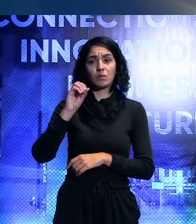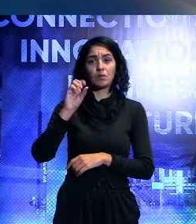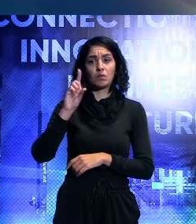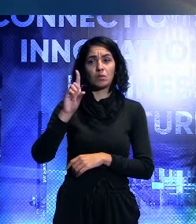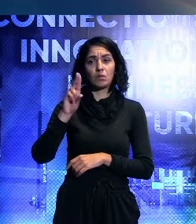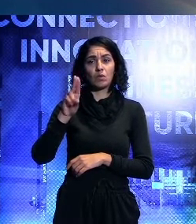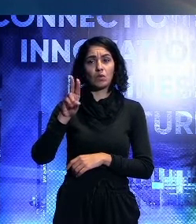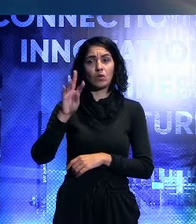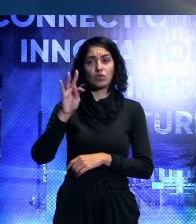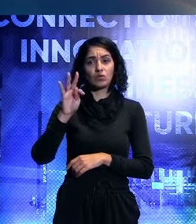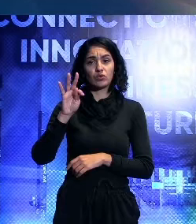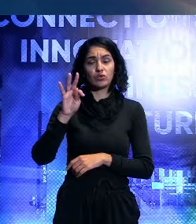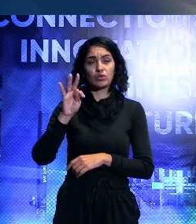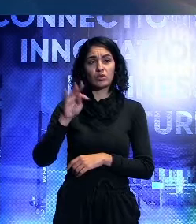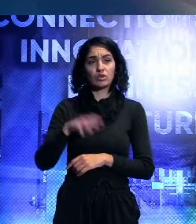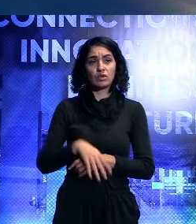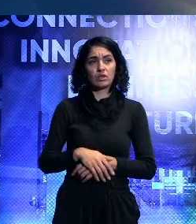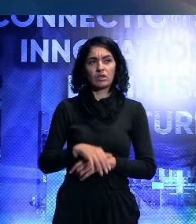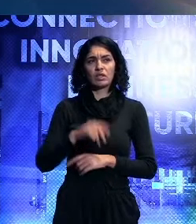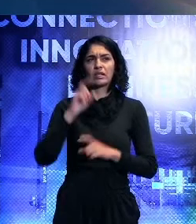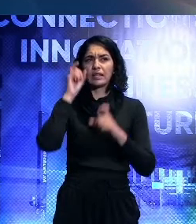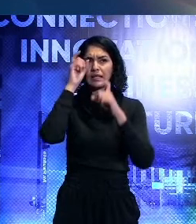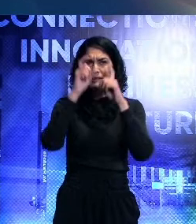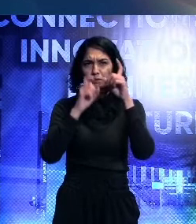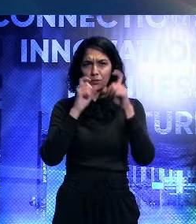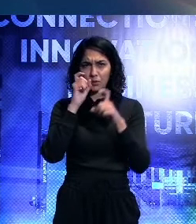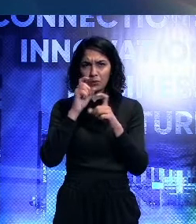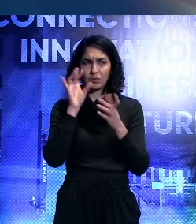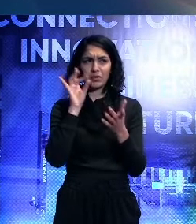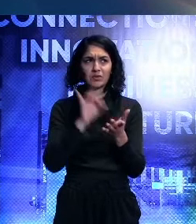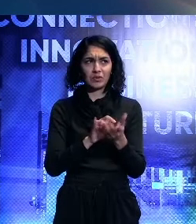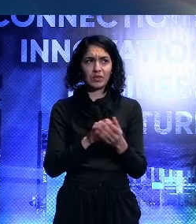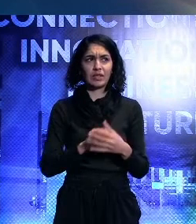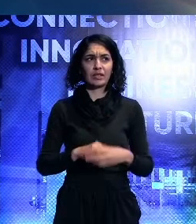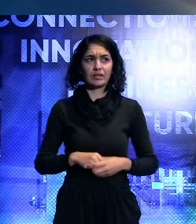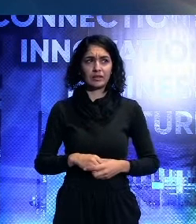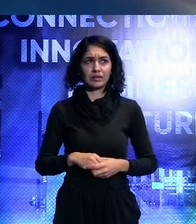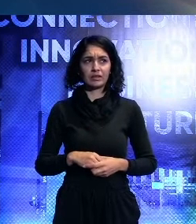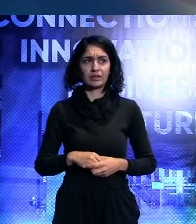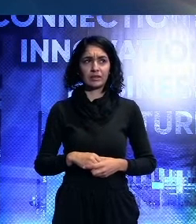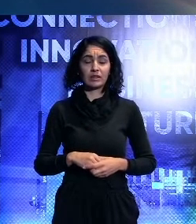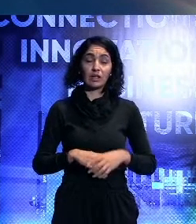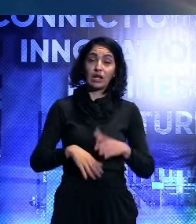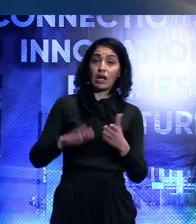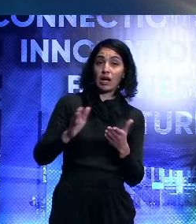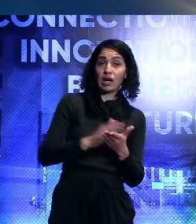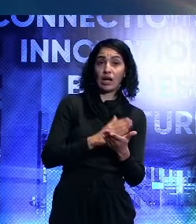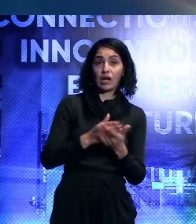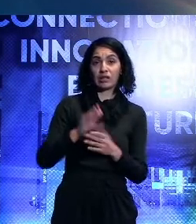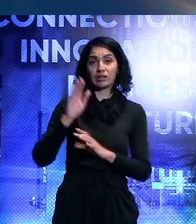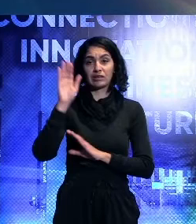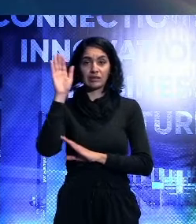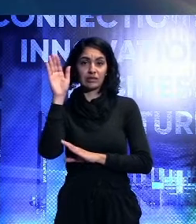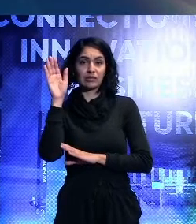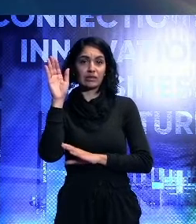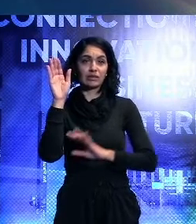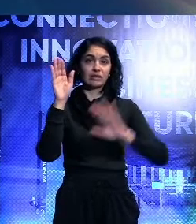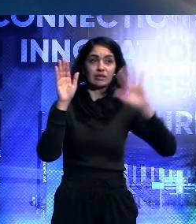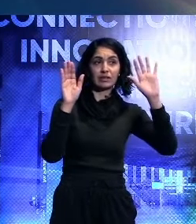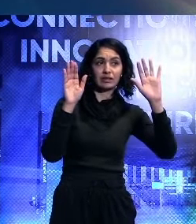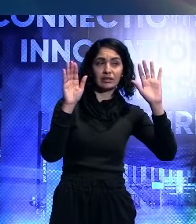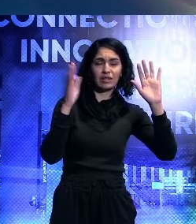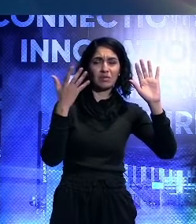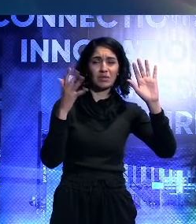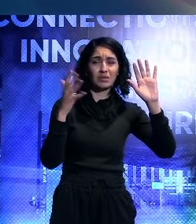Agora, de verdade mesmo, quem se preocupa com o timeout? Aí, tá vendo? Uns levantaram, outros baixaram. Um falando, me preocupo mais ou menos.